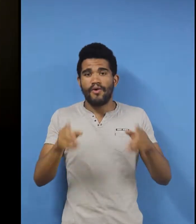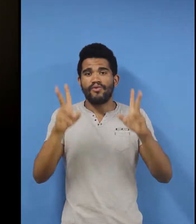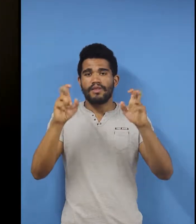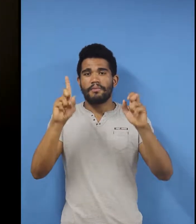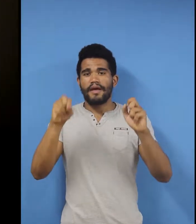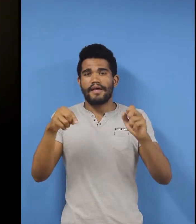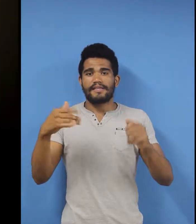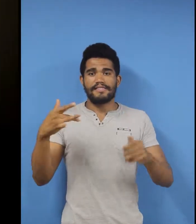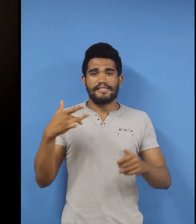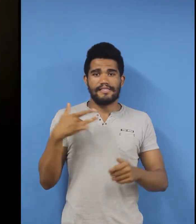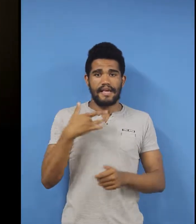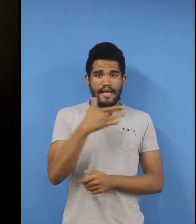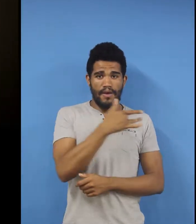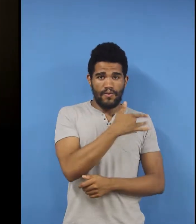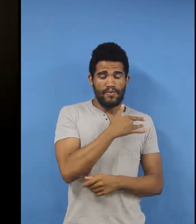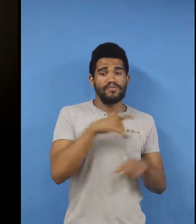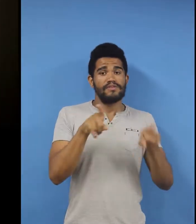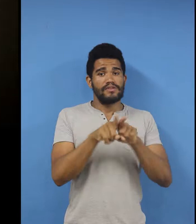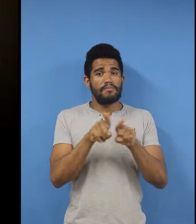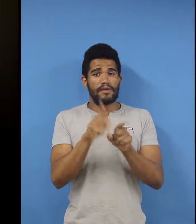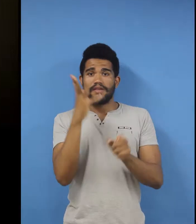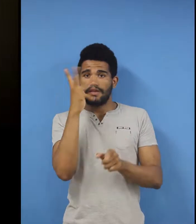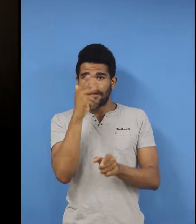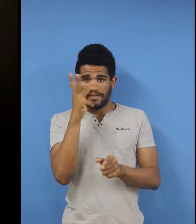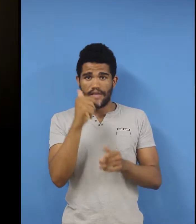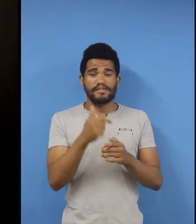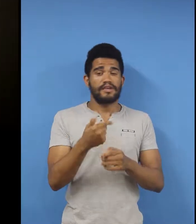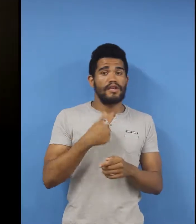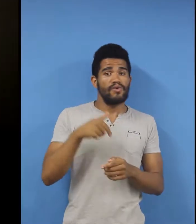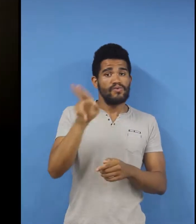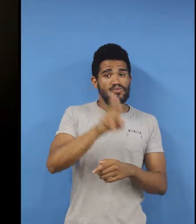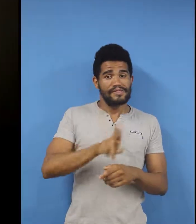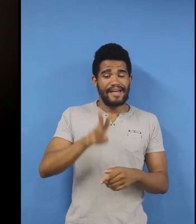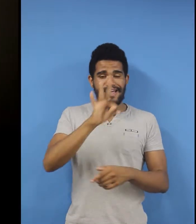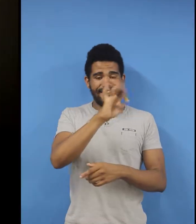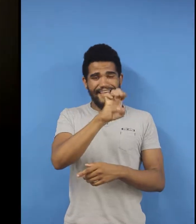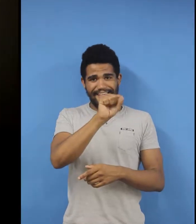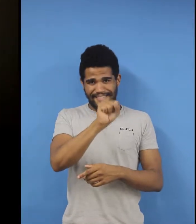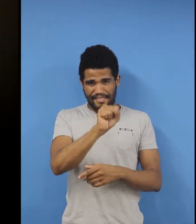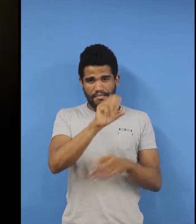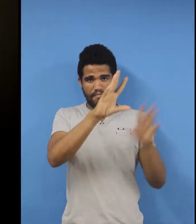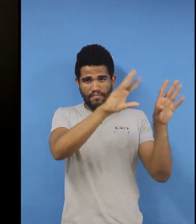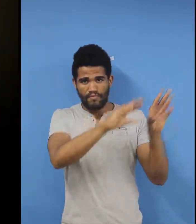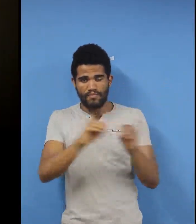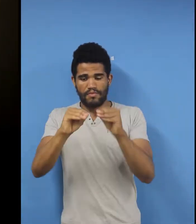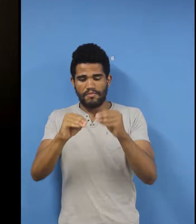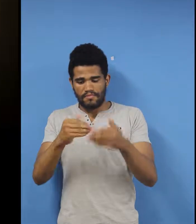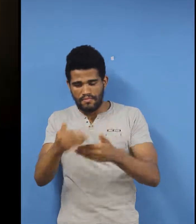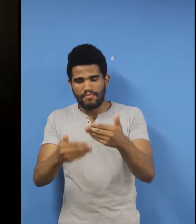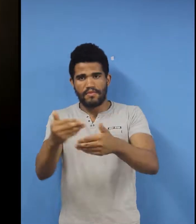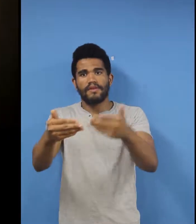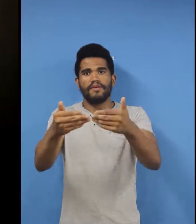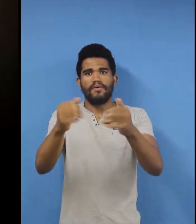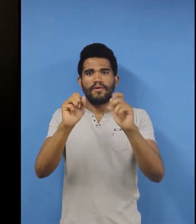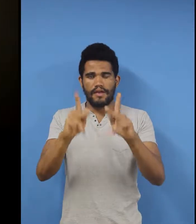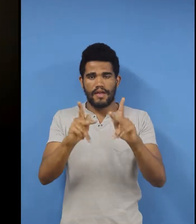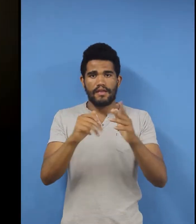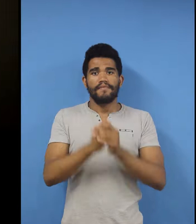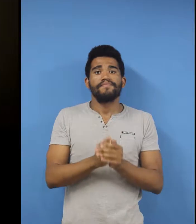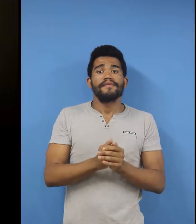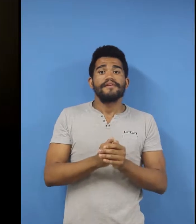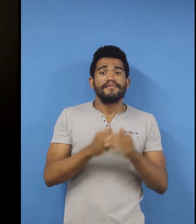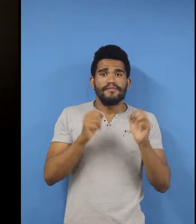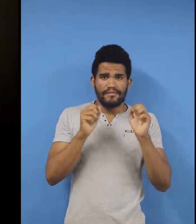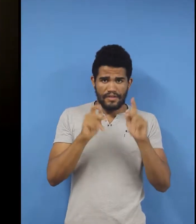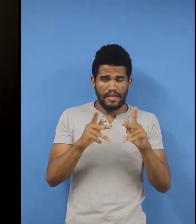estética. Então, o meu desenvolvimento vai partir dessa aula, porque eu vou puxar a tese dela e vou desenvolver a partir disso, para não ficar um texto completamente